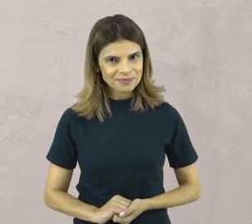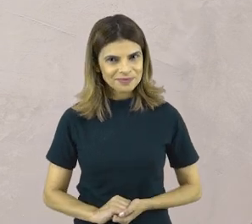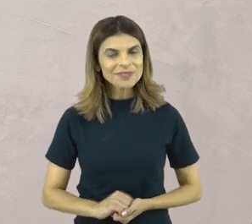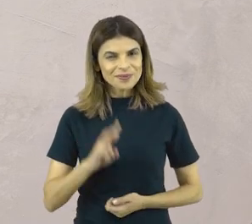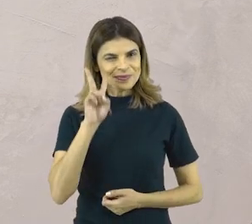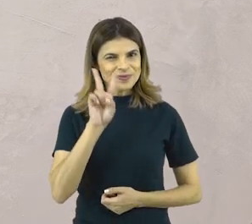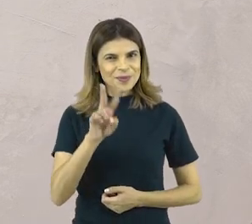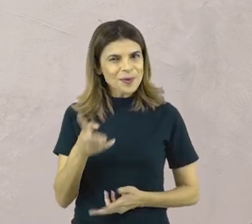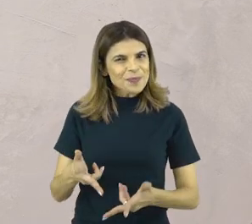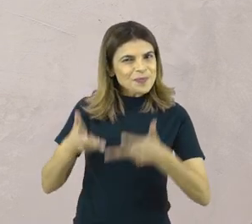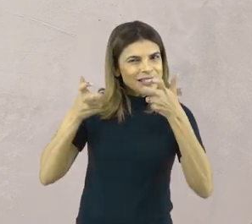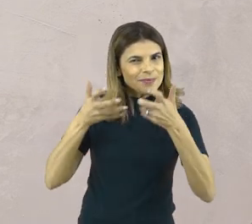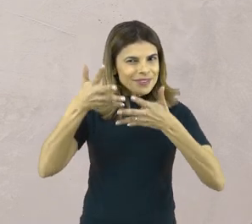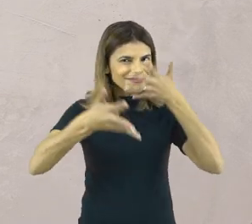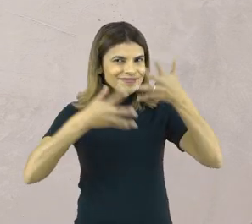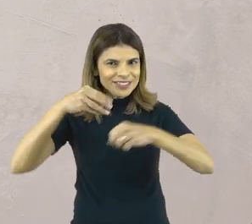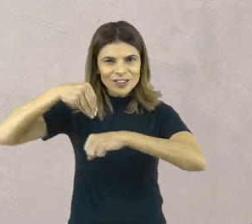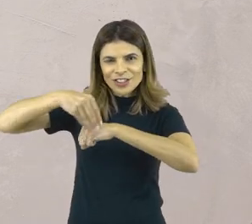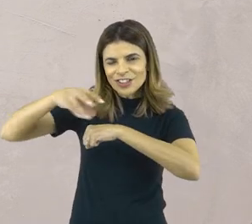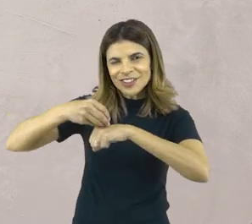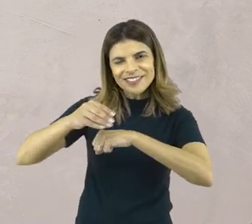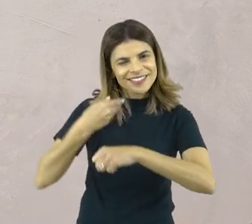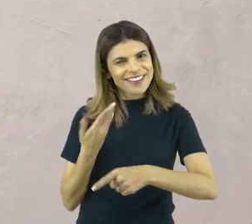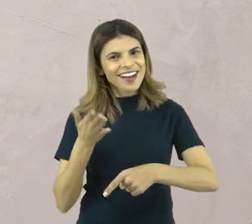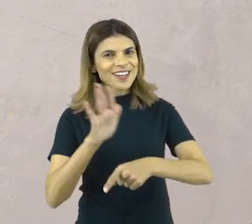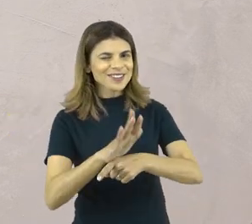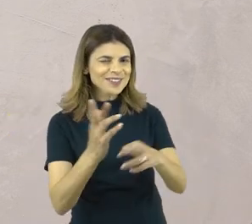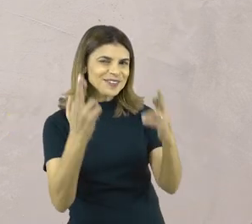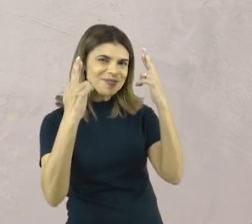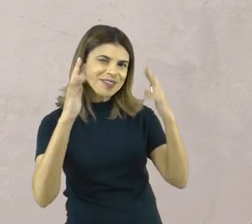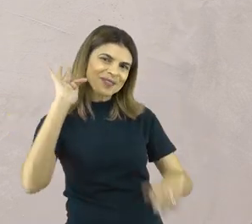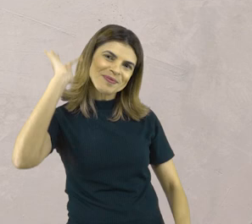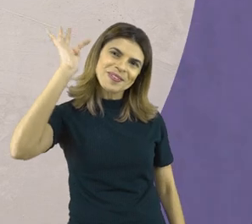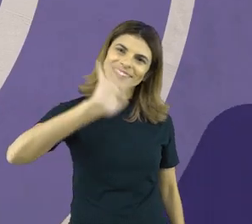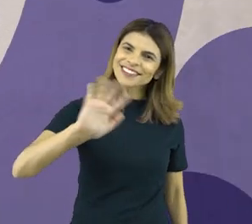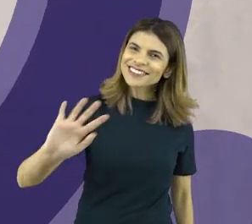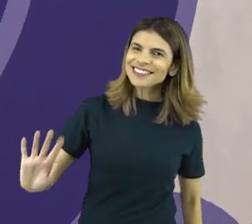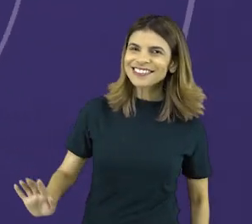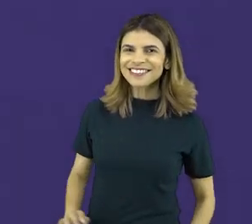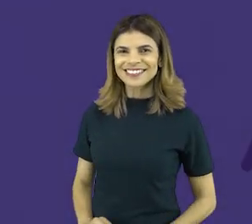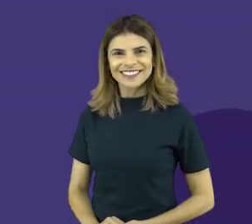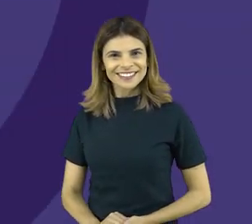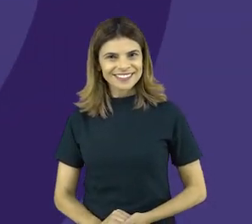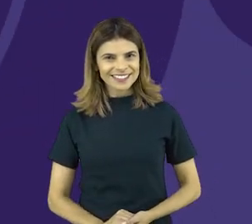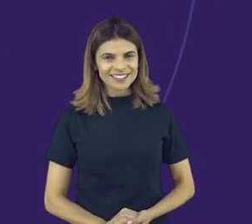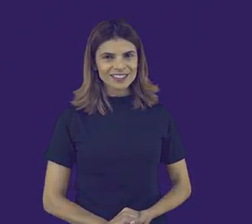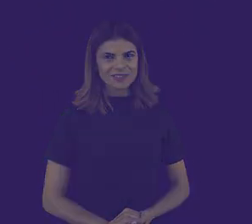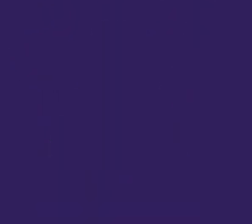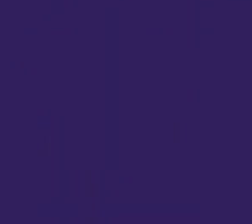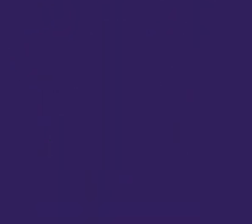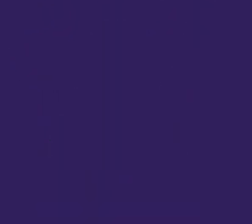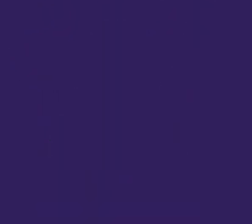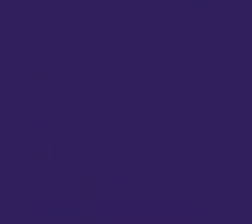Essas foram algumas dicas. Espero ter ajudado. Até a próxima!